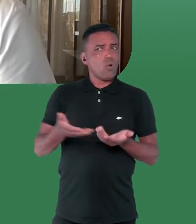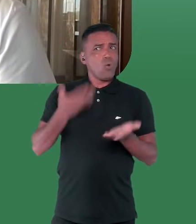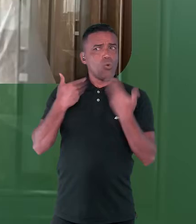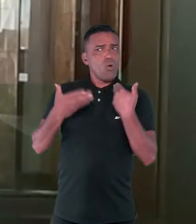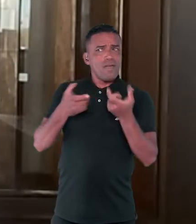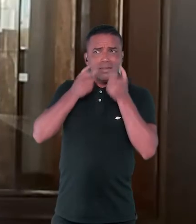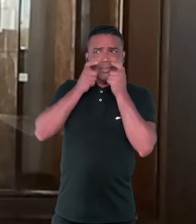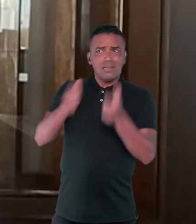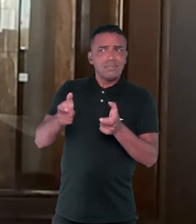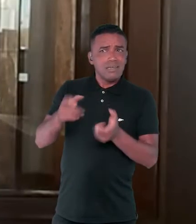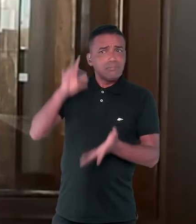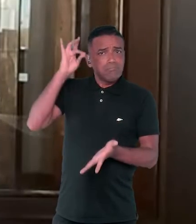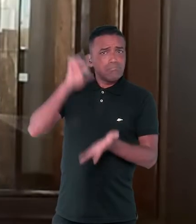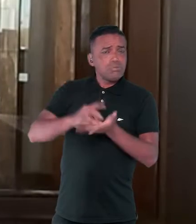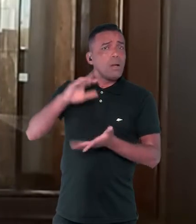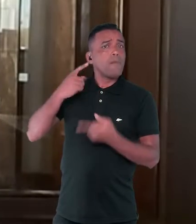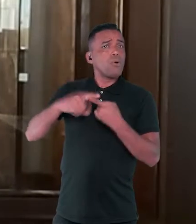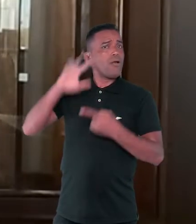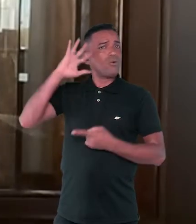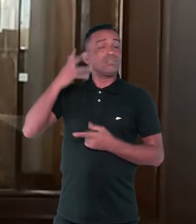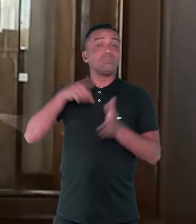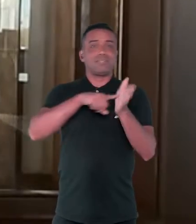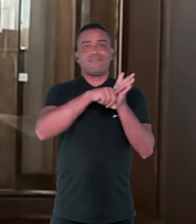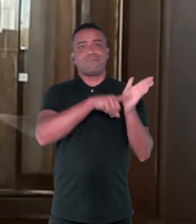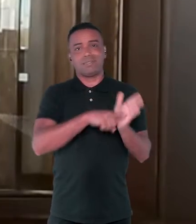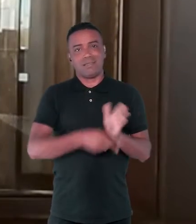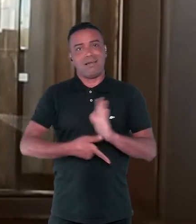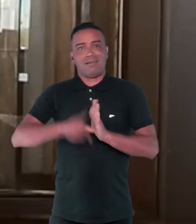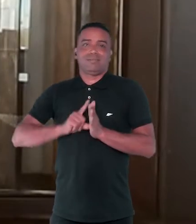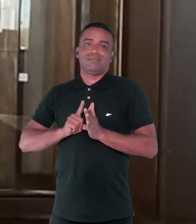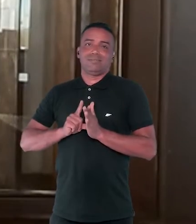tão interessante, é sinal de que eu tinha que pesquisar mais, né?